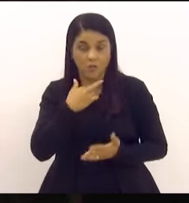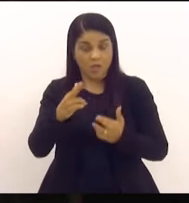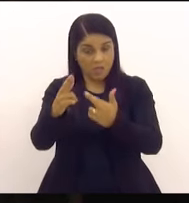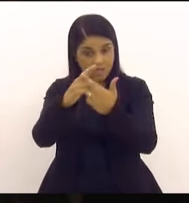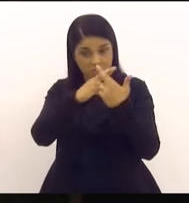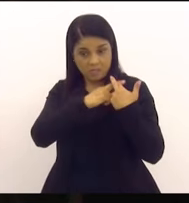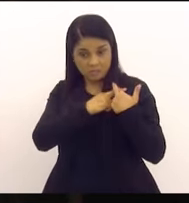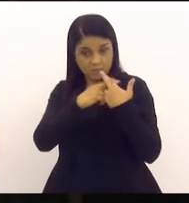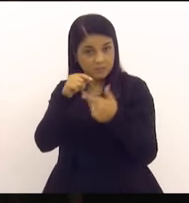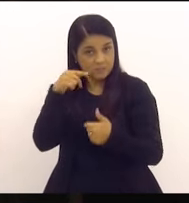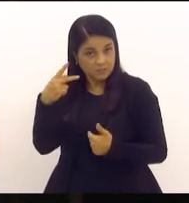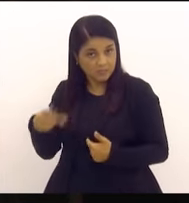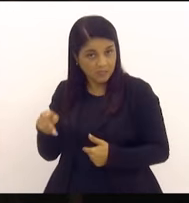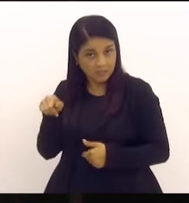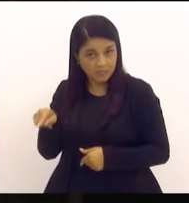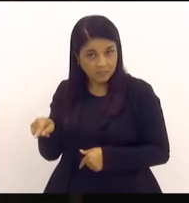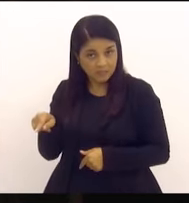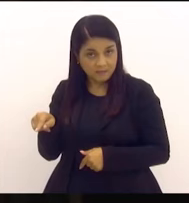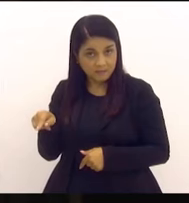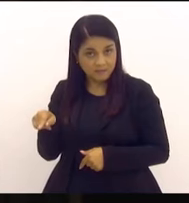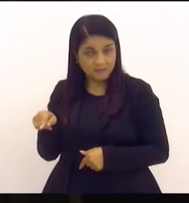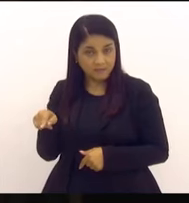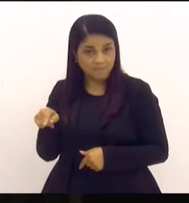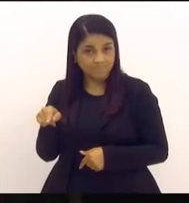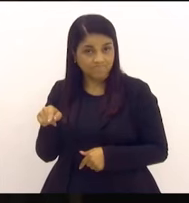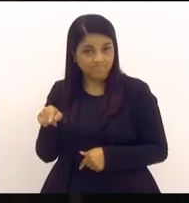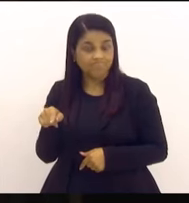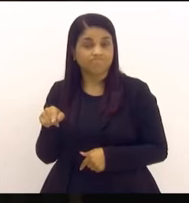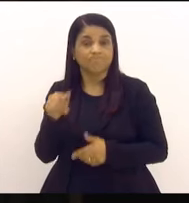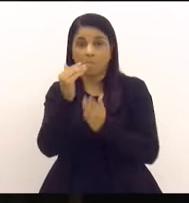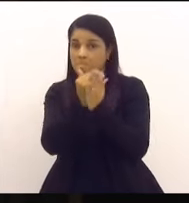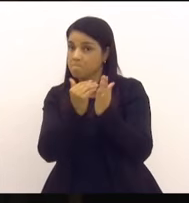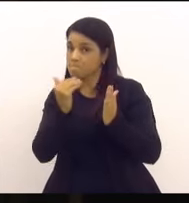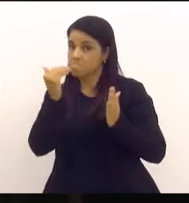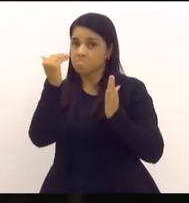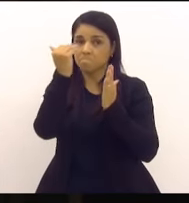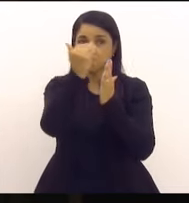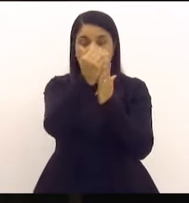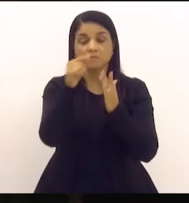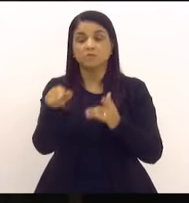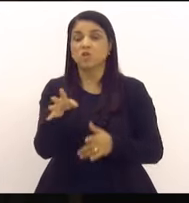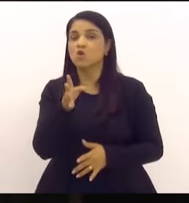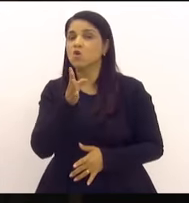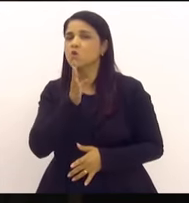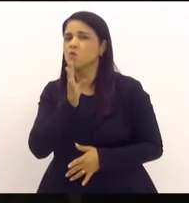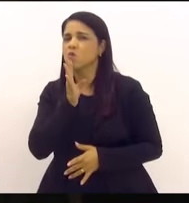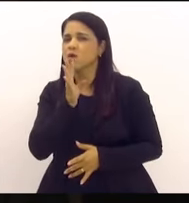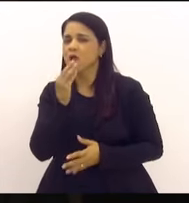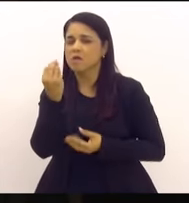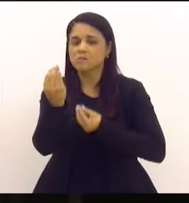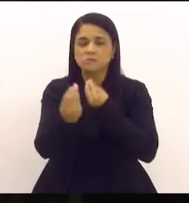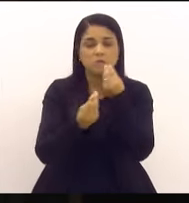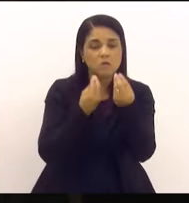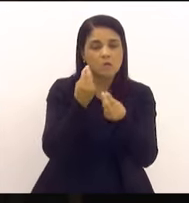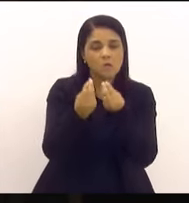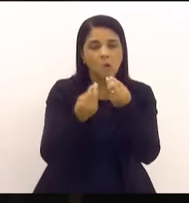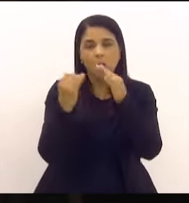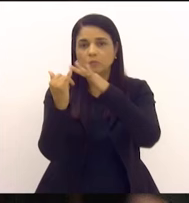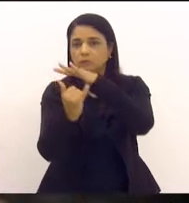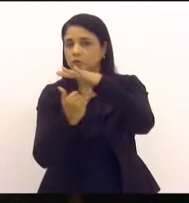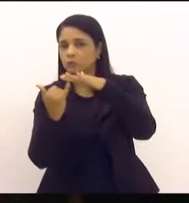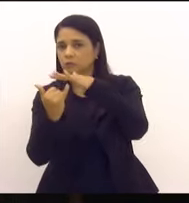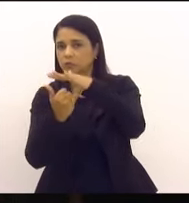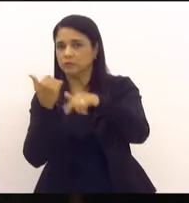dele, deputada Célia Jordão, aumenta demais, porque ele conhece o funcionamento da